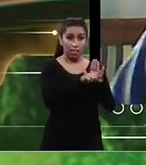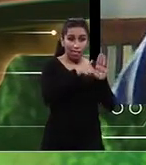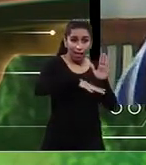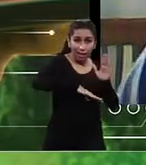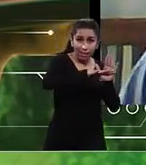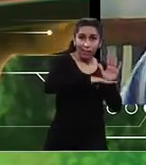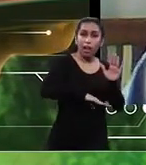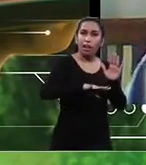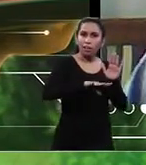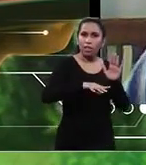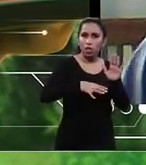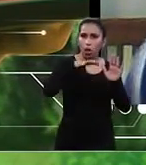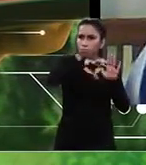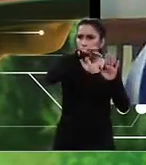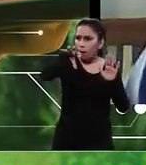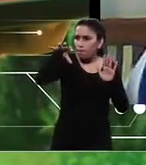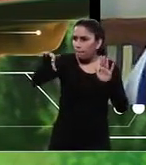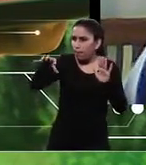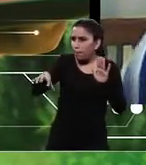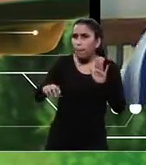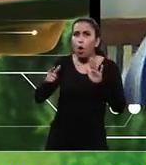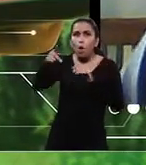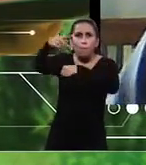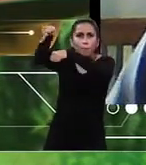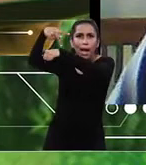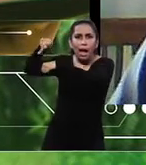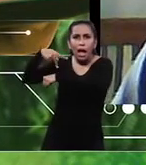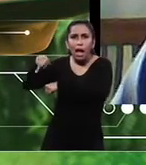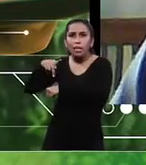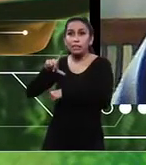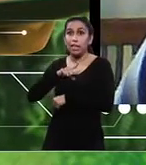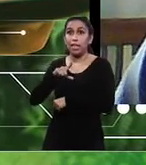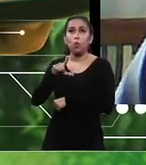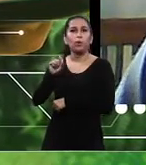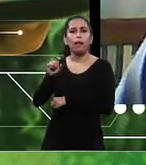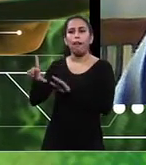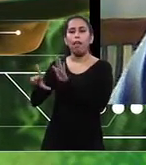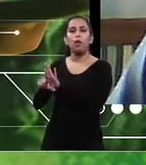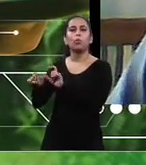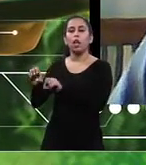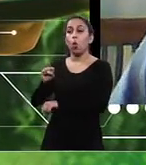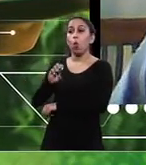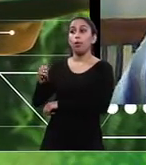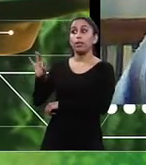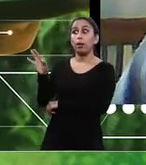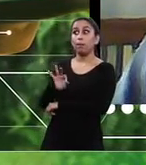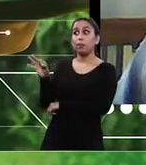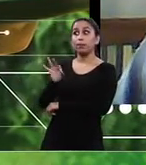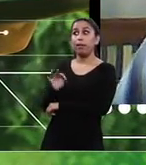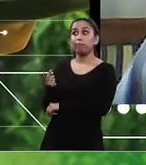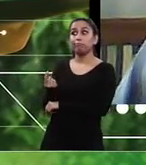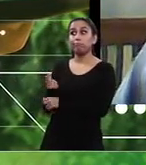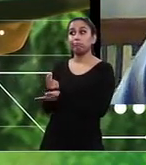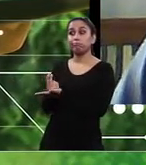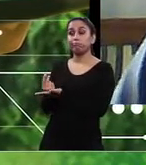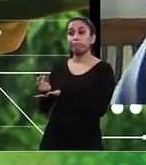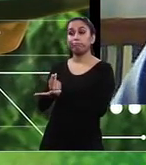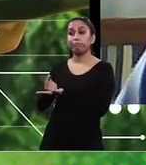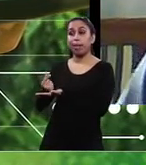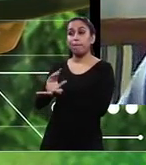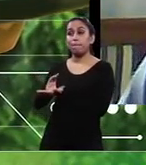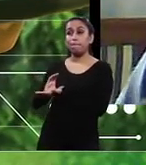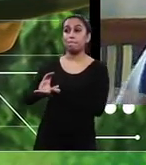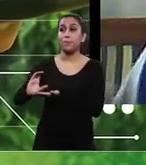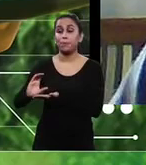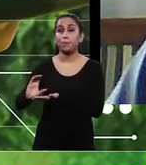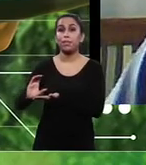e do mundo, você é obrigado a destinar 80% do seu capital produtivo de investimento a